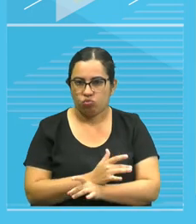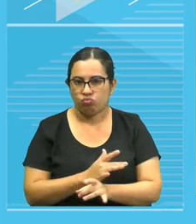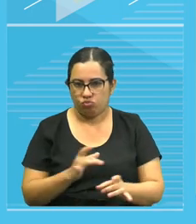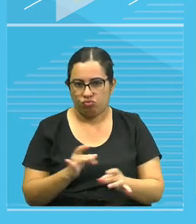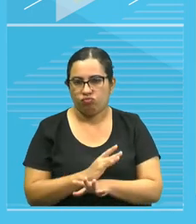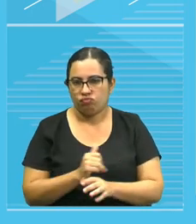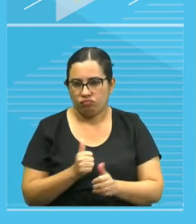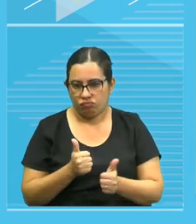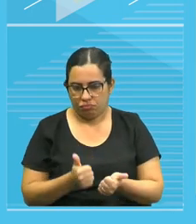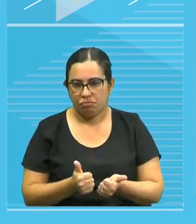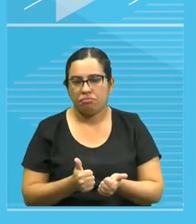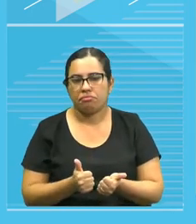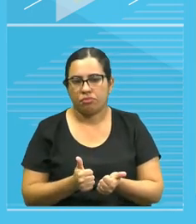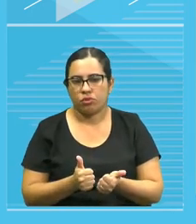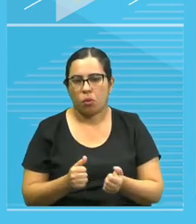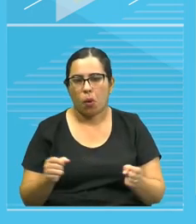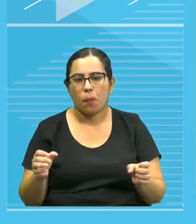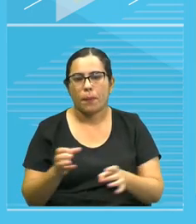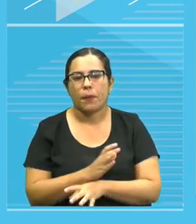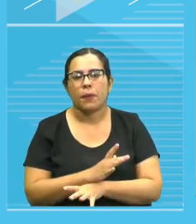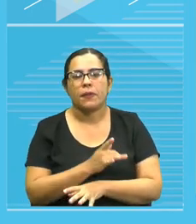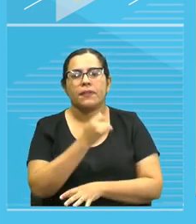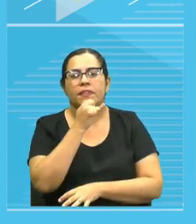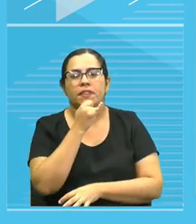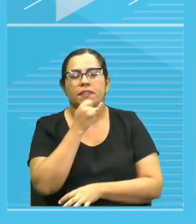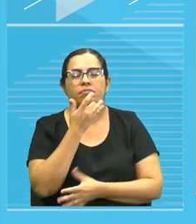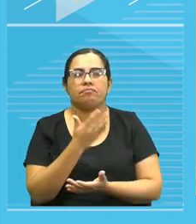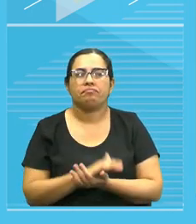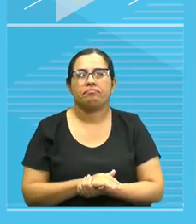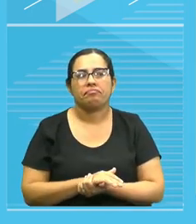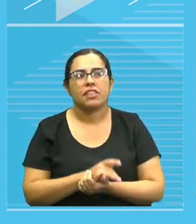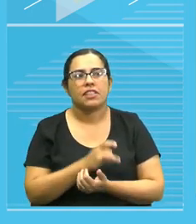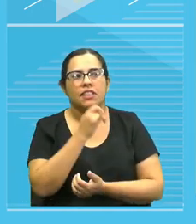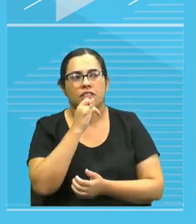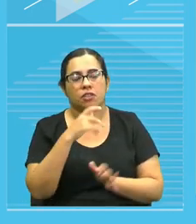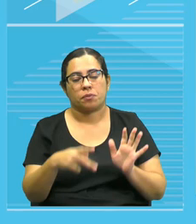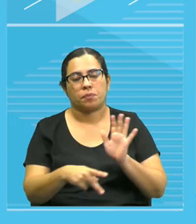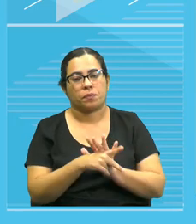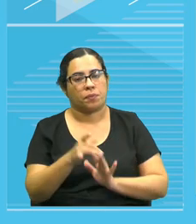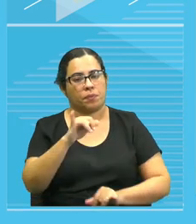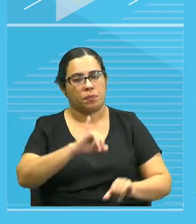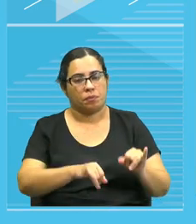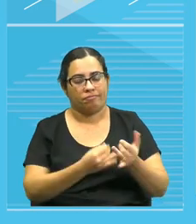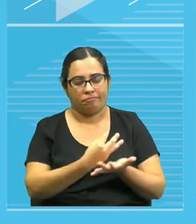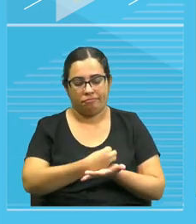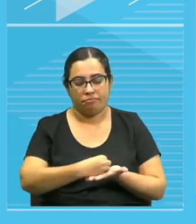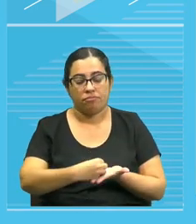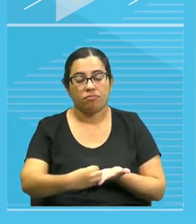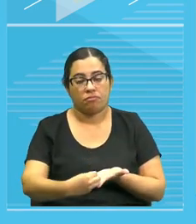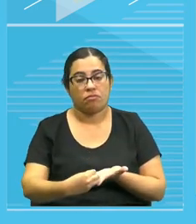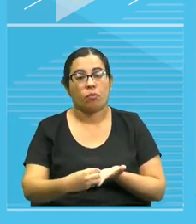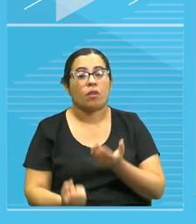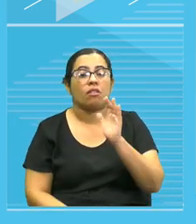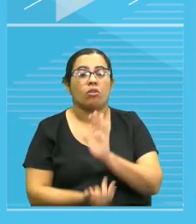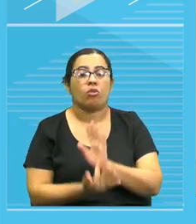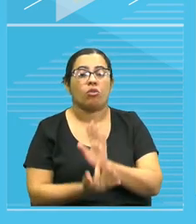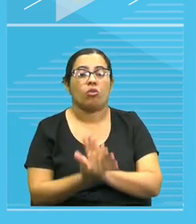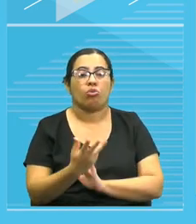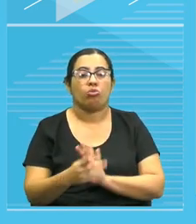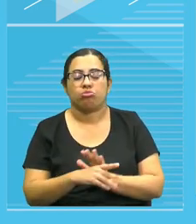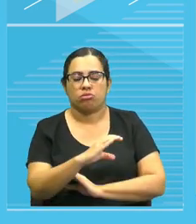A combustão completa de um hidrocarboneto de um composto orgânico geralmente forma o quê